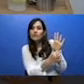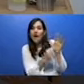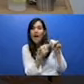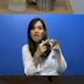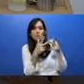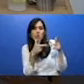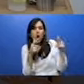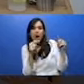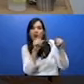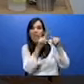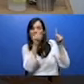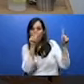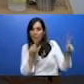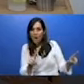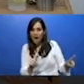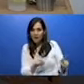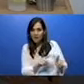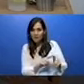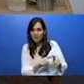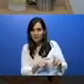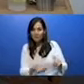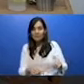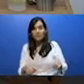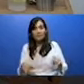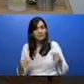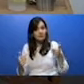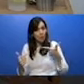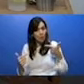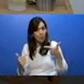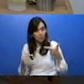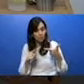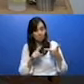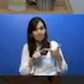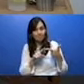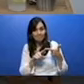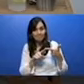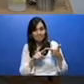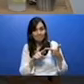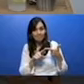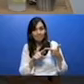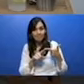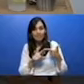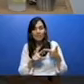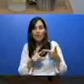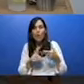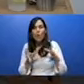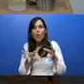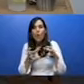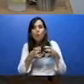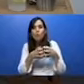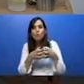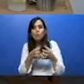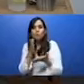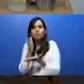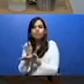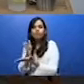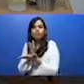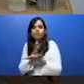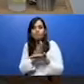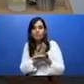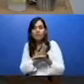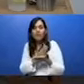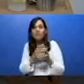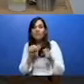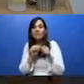quadro, tá? Segundo momento, que seria a turma dividida, né? Cada grupo irá criar um trecho